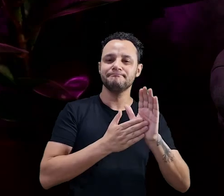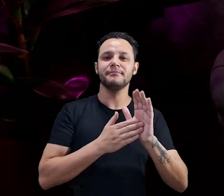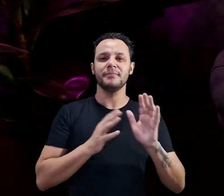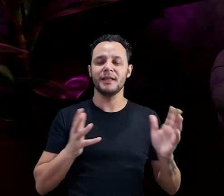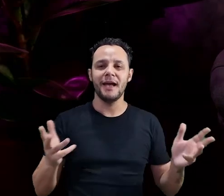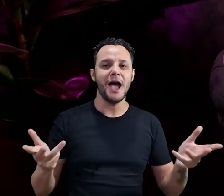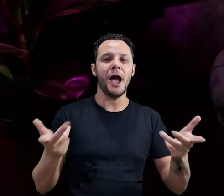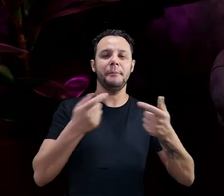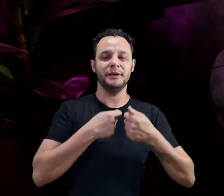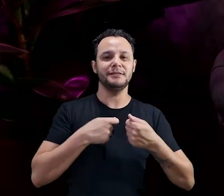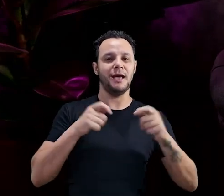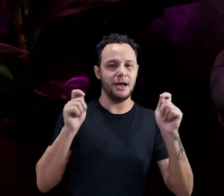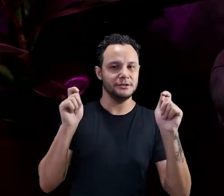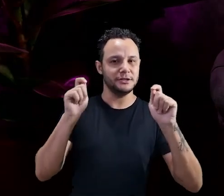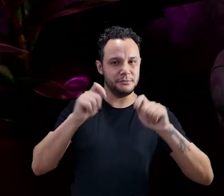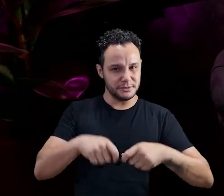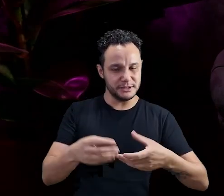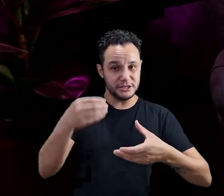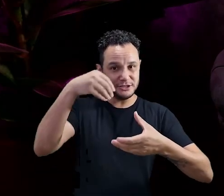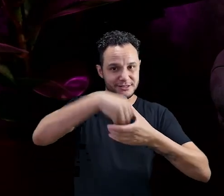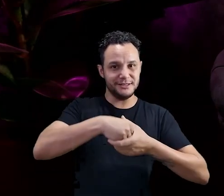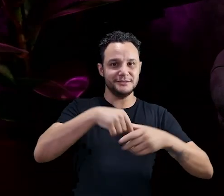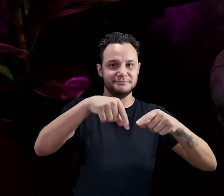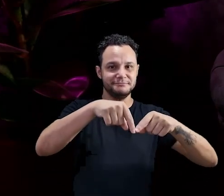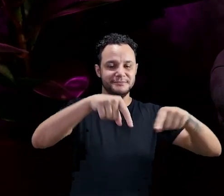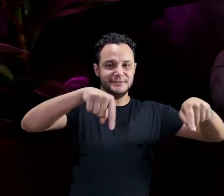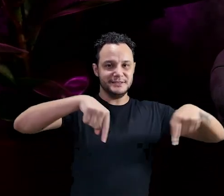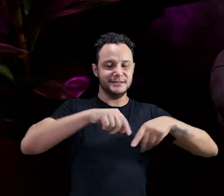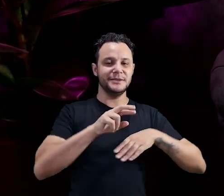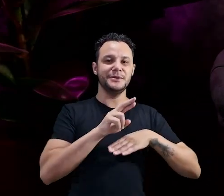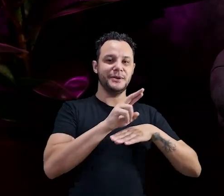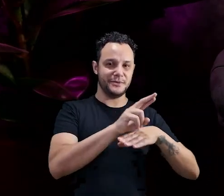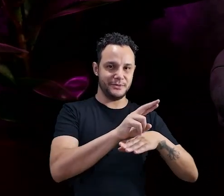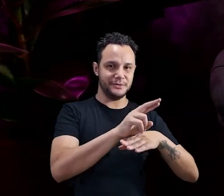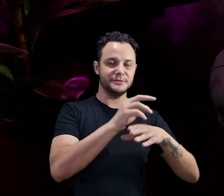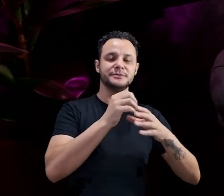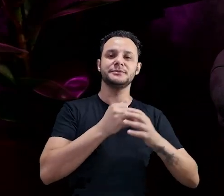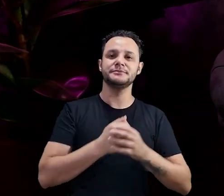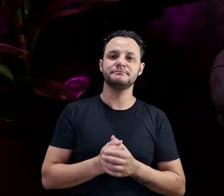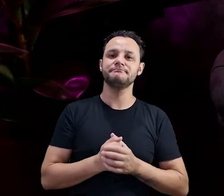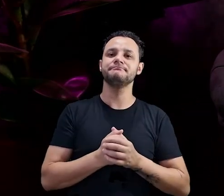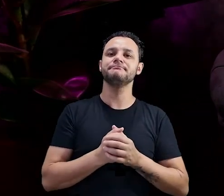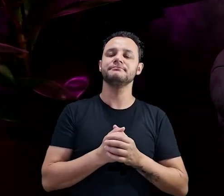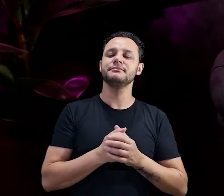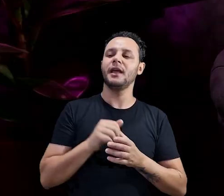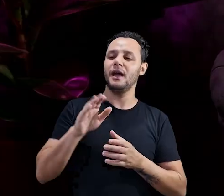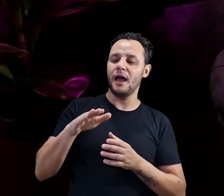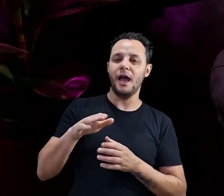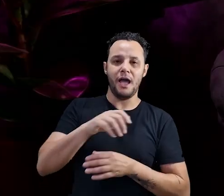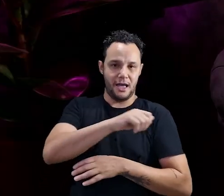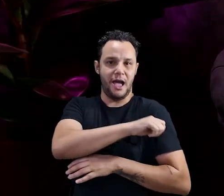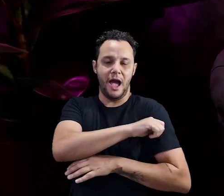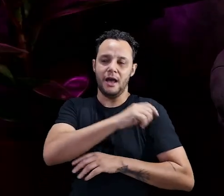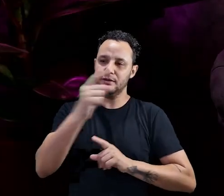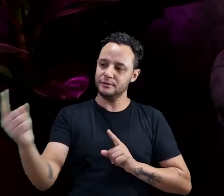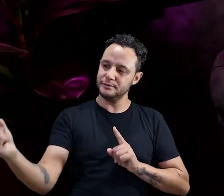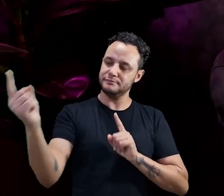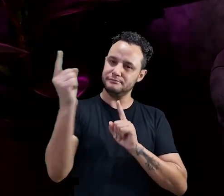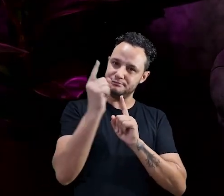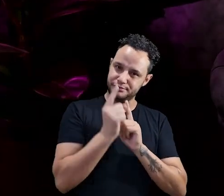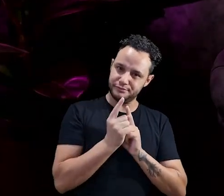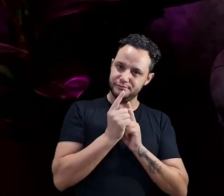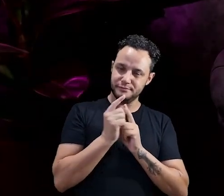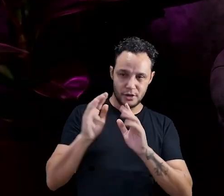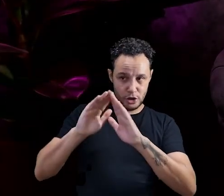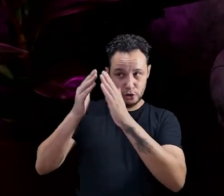as habilidades que ele vai trabalhar no ambiente da sala de recursos. Ele vai atender esse estudante